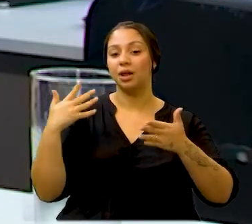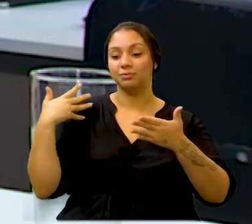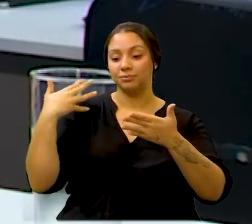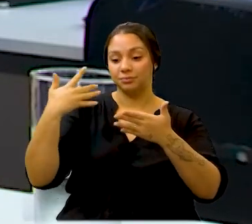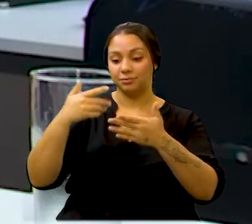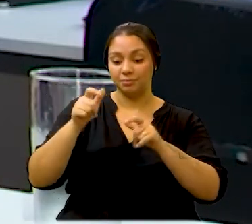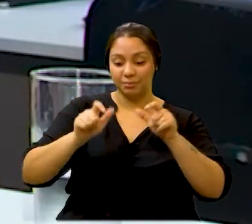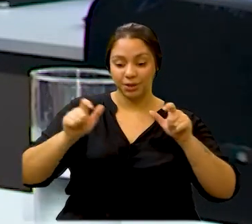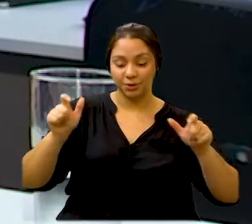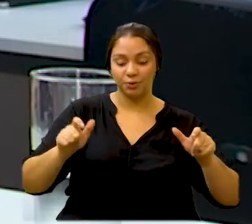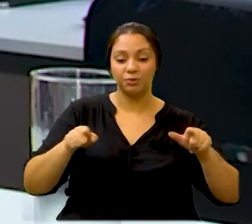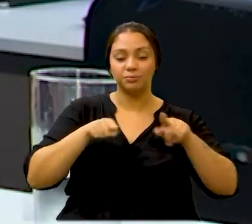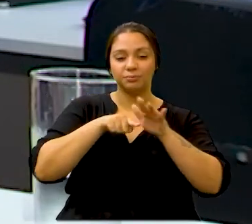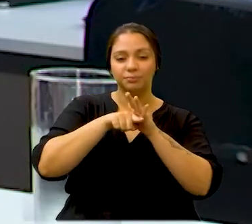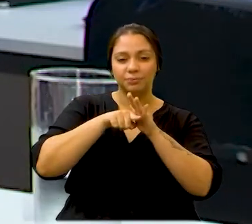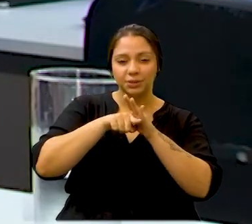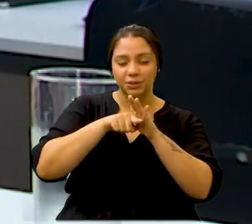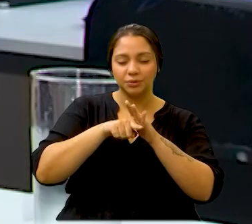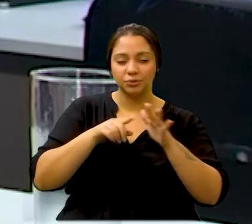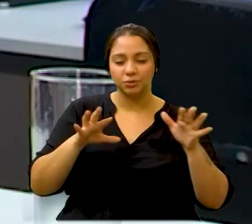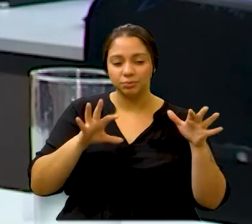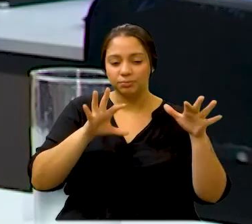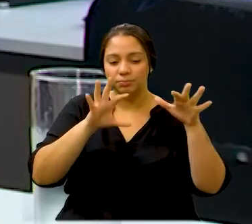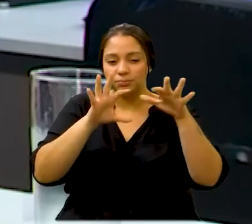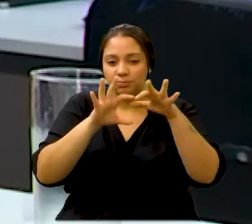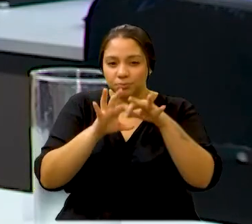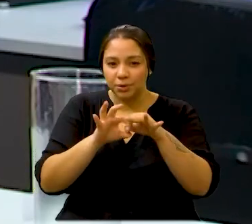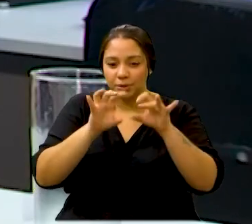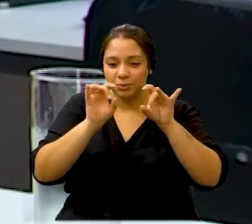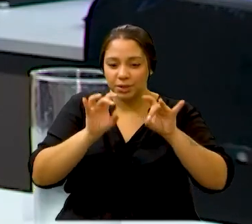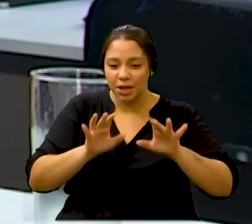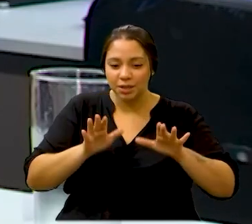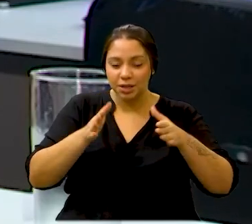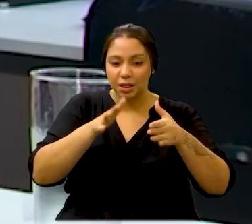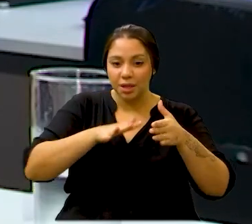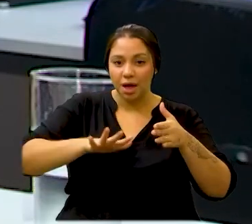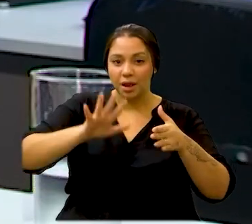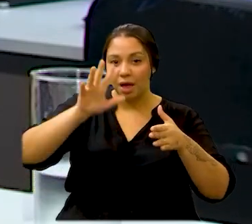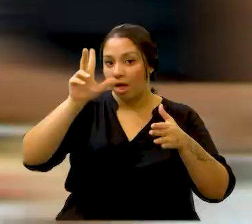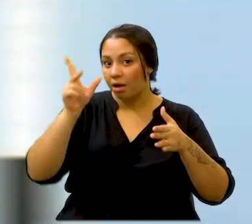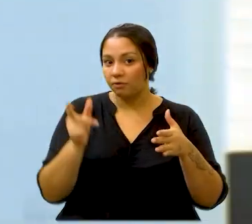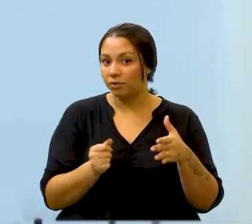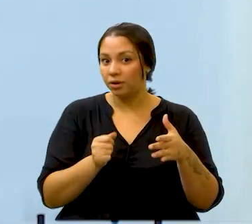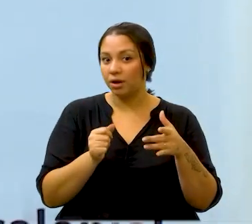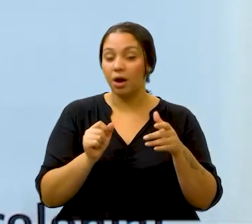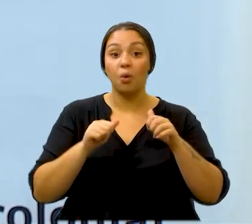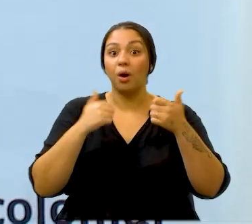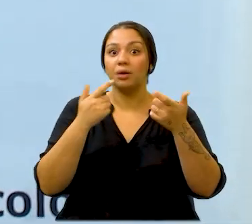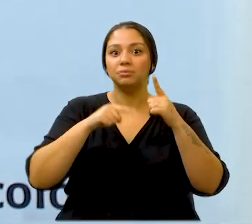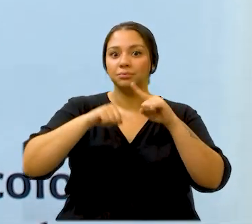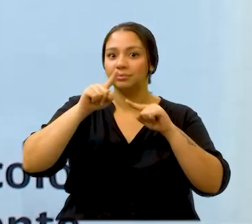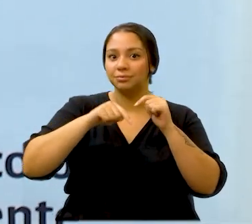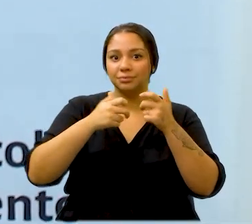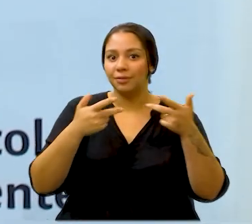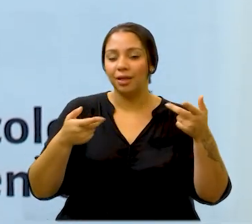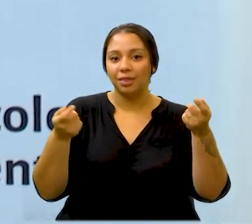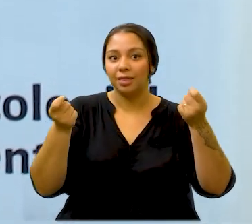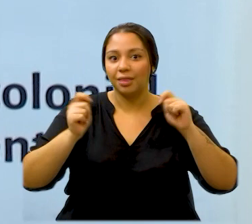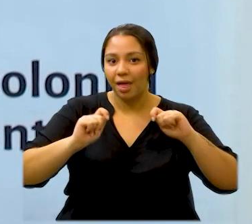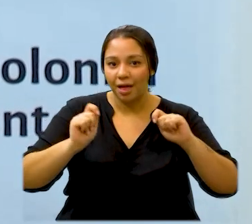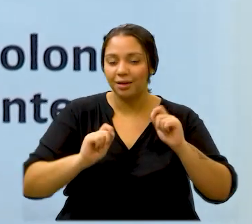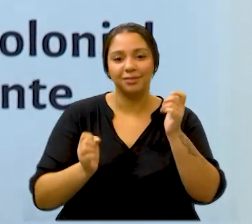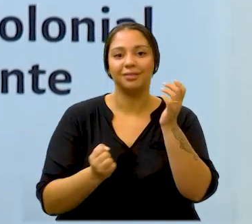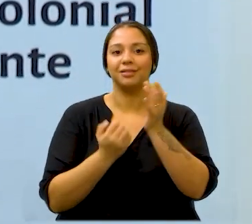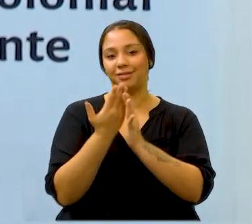com vários pesquisadores que são especialistas na discussão de história e cultura afro, pensando quais seriam os materiais